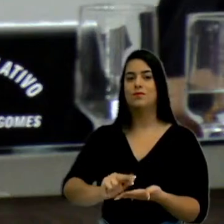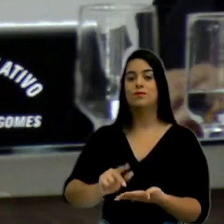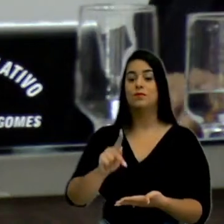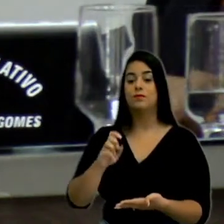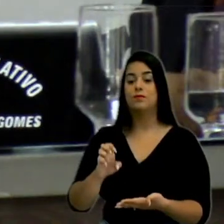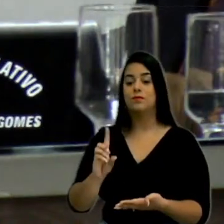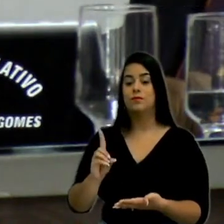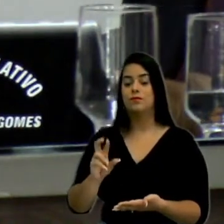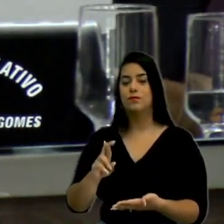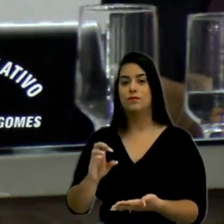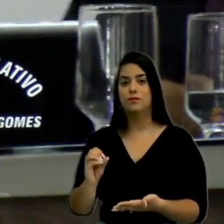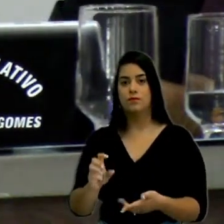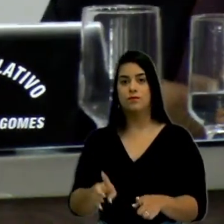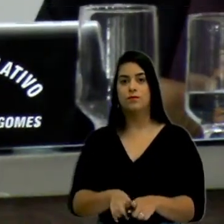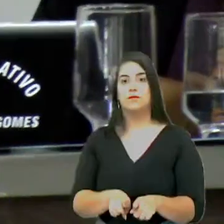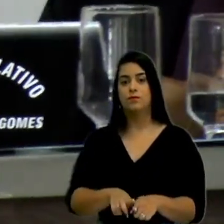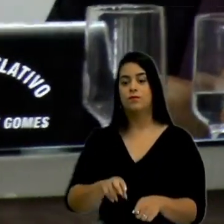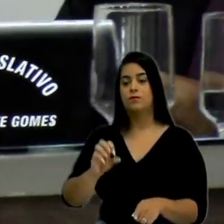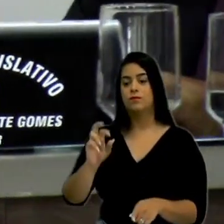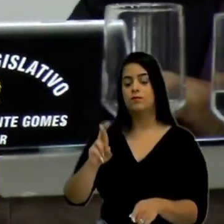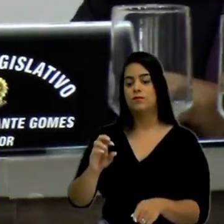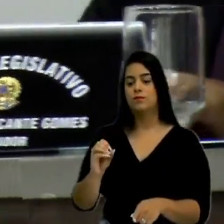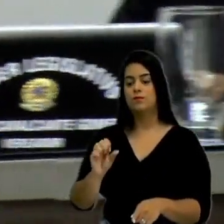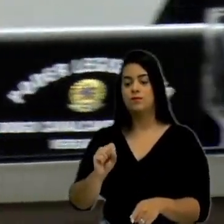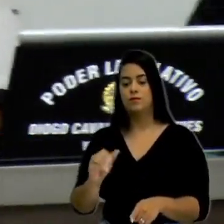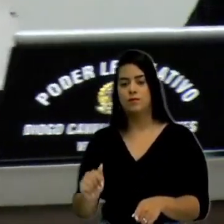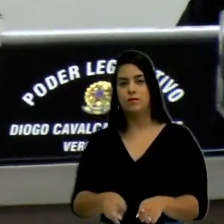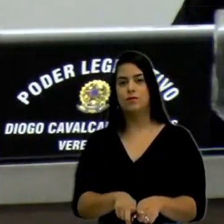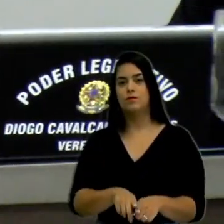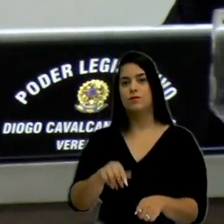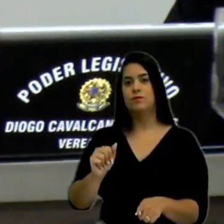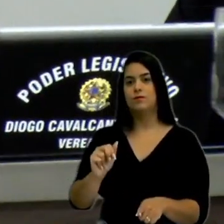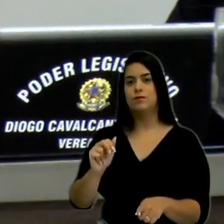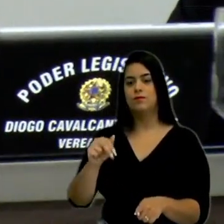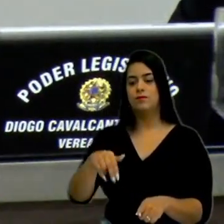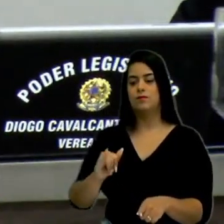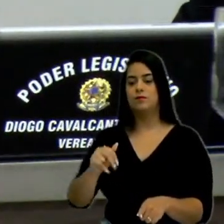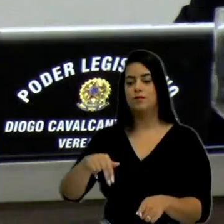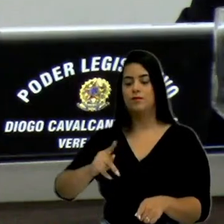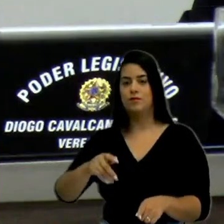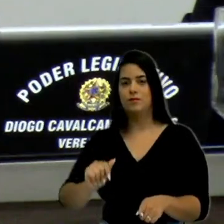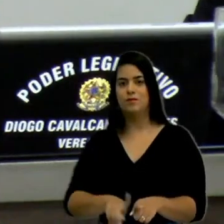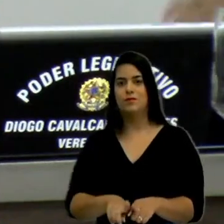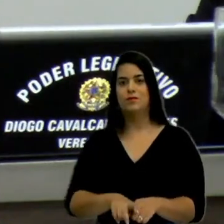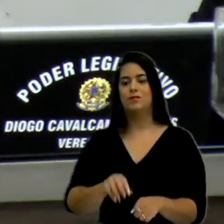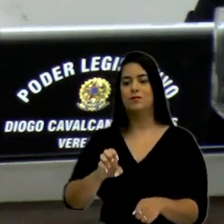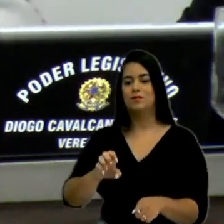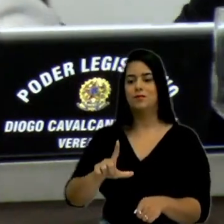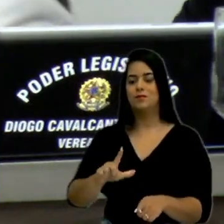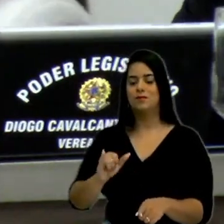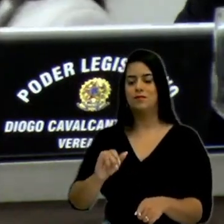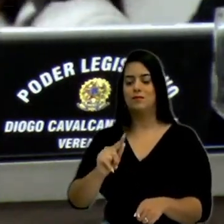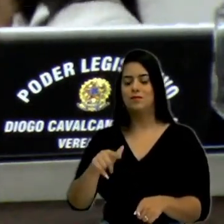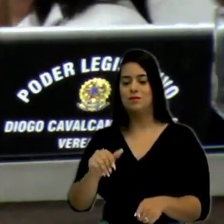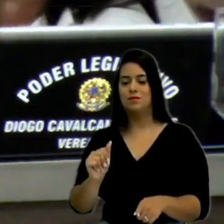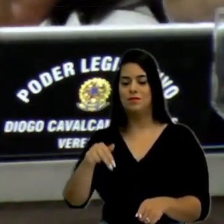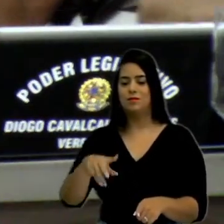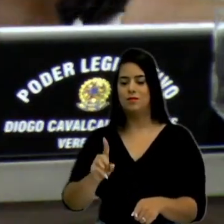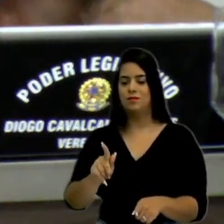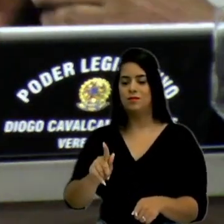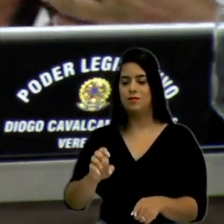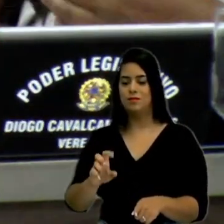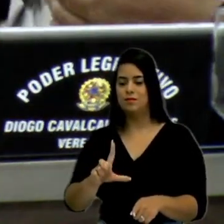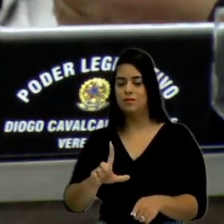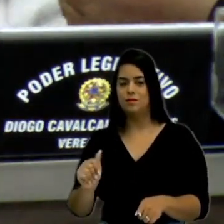de Neto, a irmã Rosa do Santo Afonso, a minha do Sítio Muzelinha, a Elisângela da Rua Nova e a Adriana.